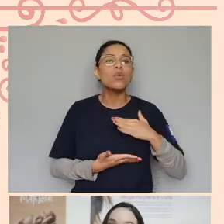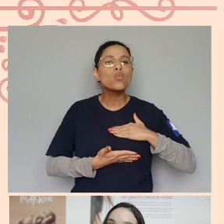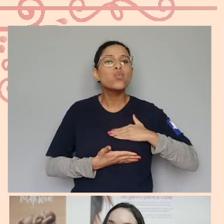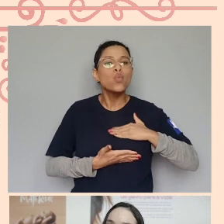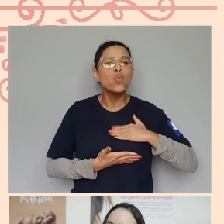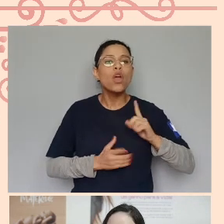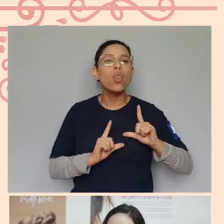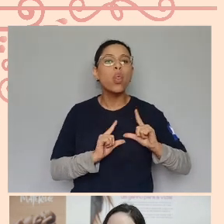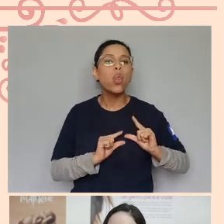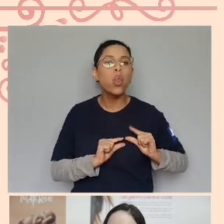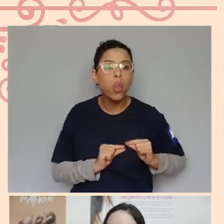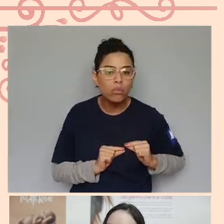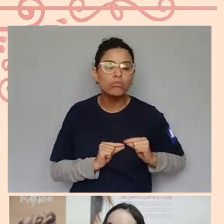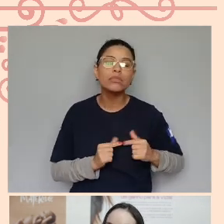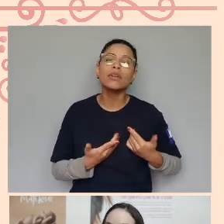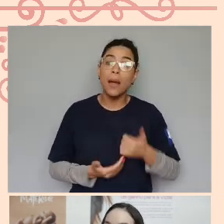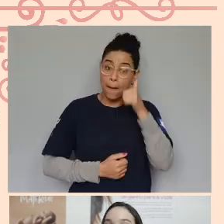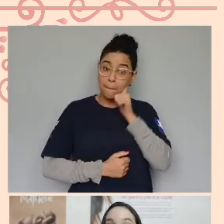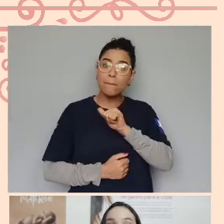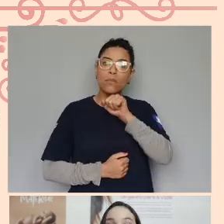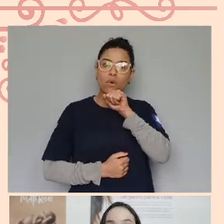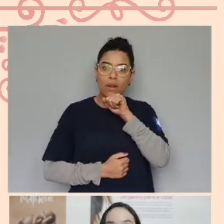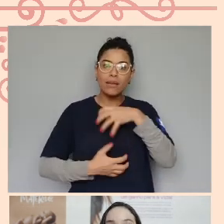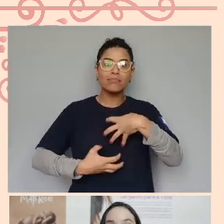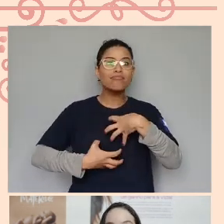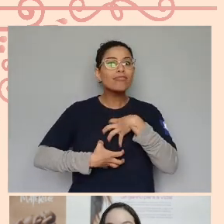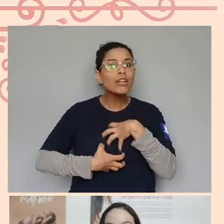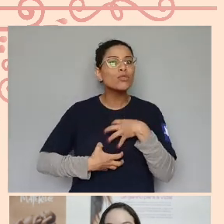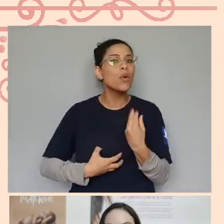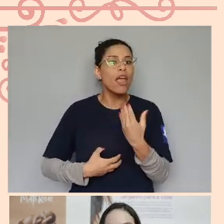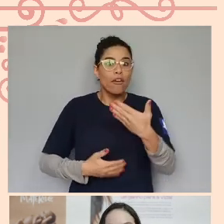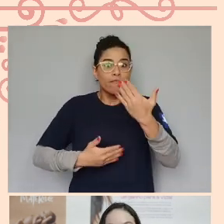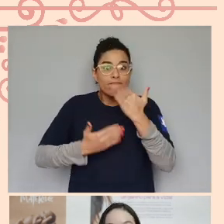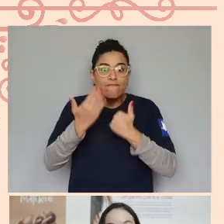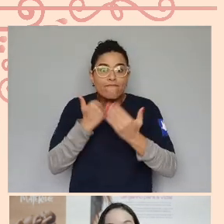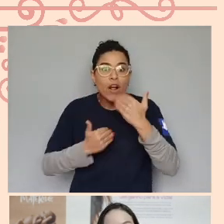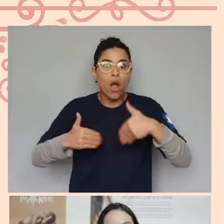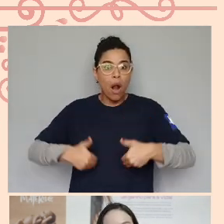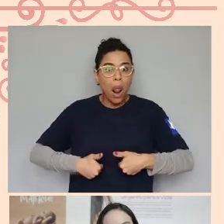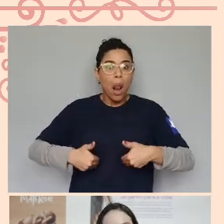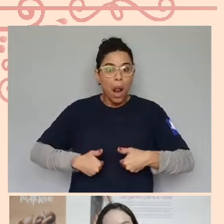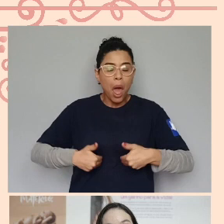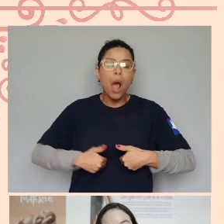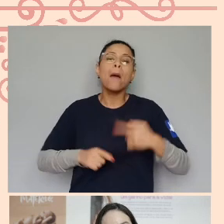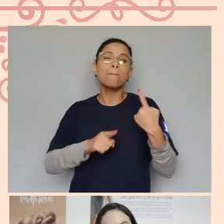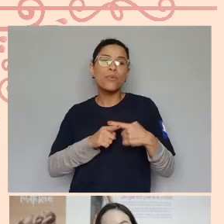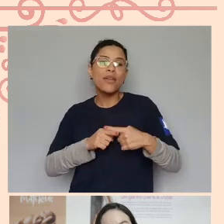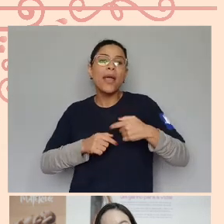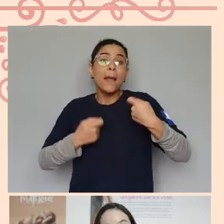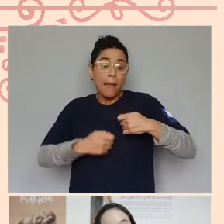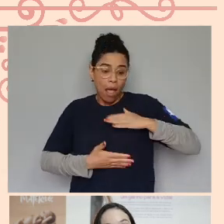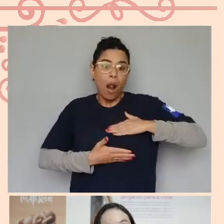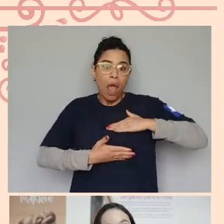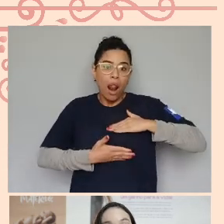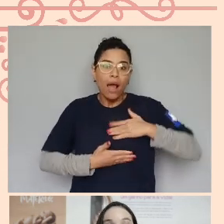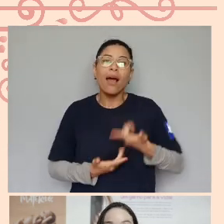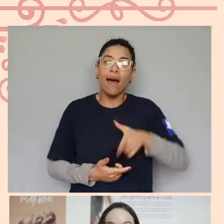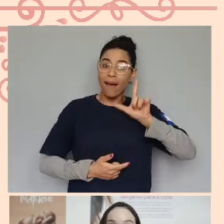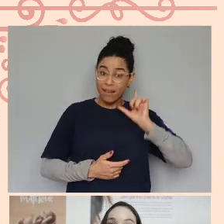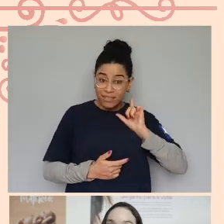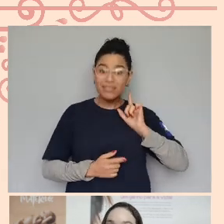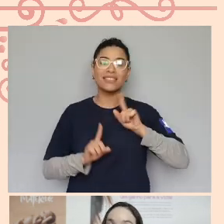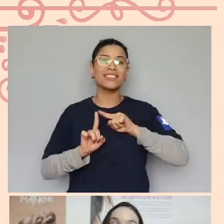acaba diminuindo muito. E a mulher, ela sente muita fome nessa fase, porque ela gasta mais calorias para produzir o leite do que ela gastava